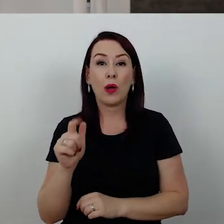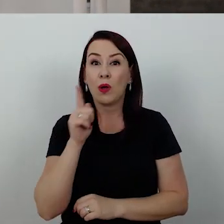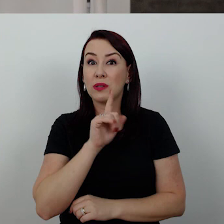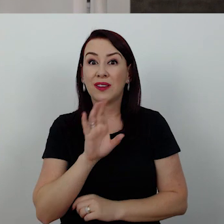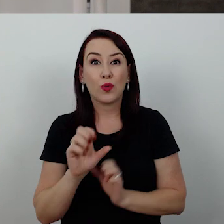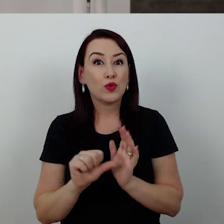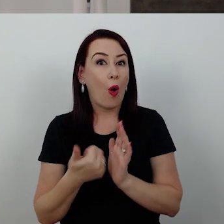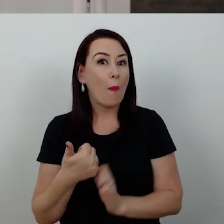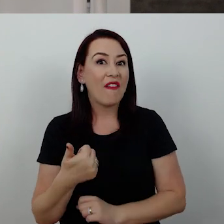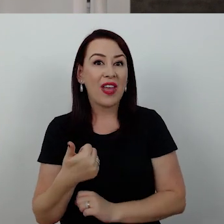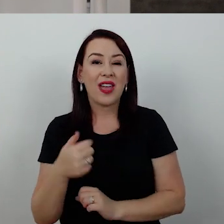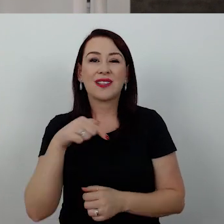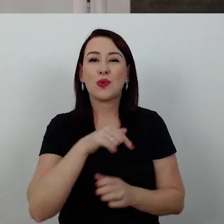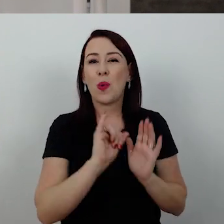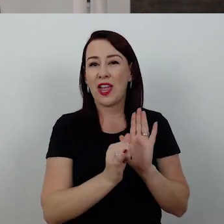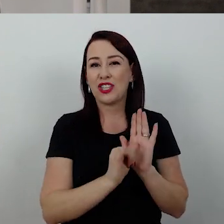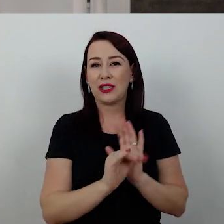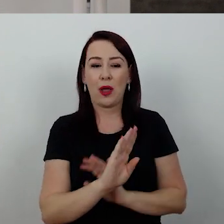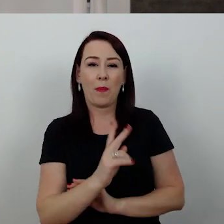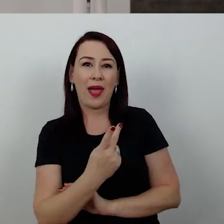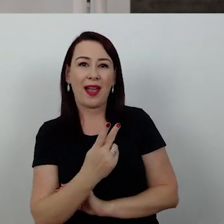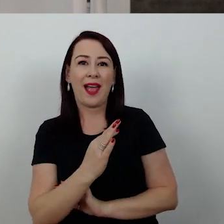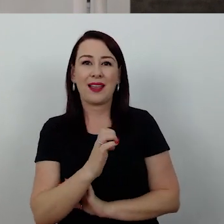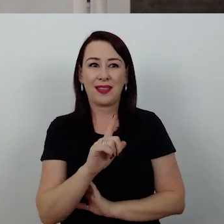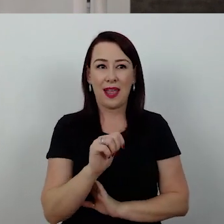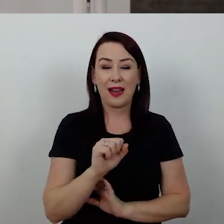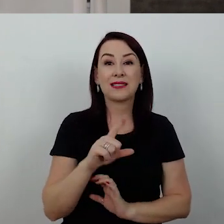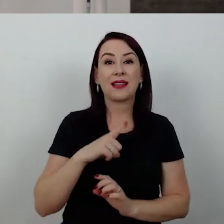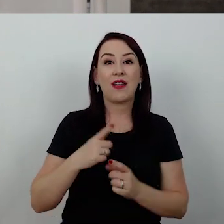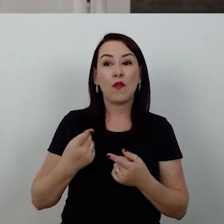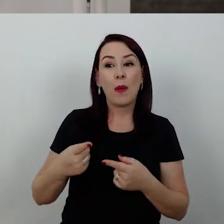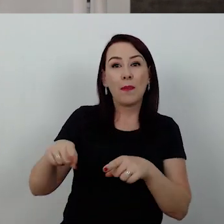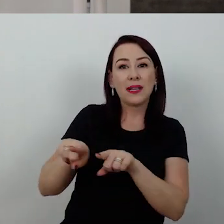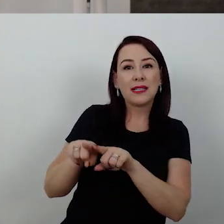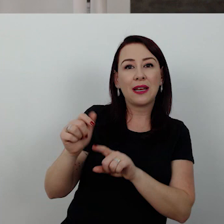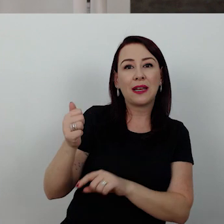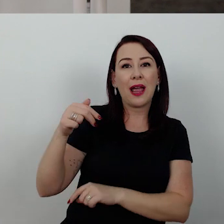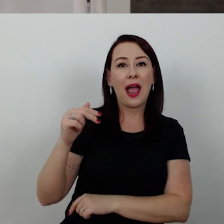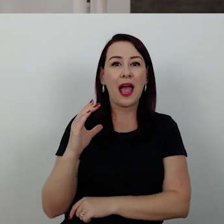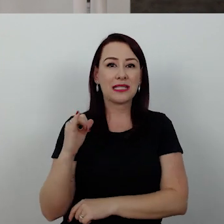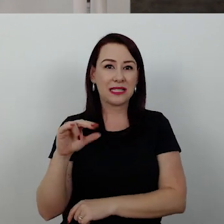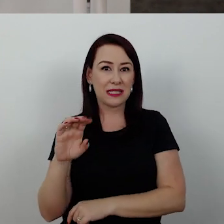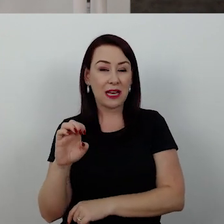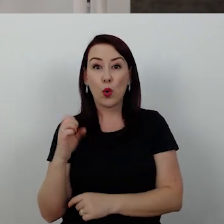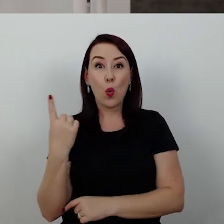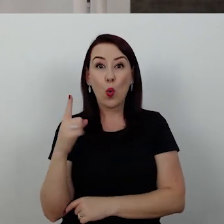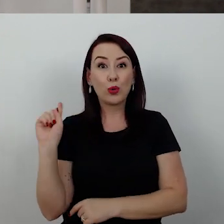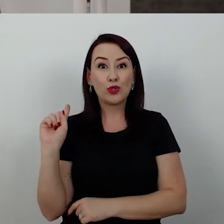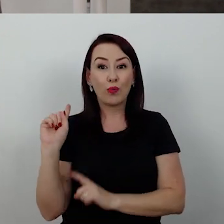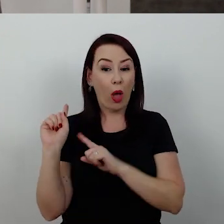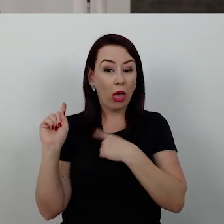uma única vez, com o coarranjo regional da Ancine, né? E foi o último. Depois disso, não teve